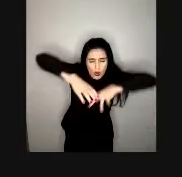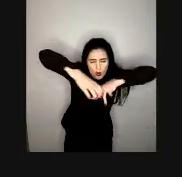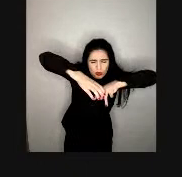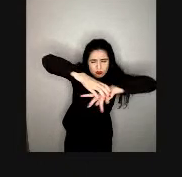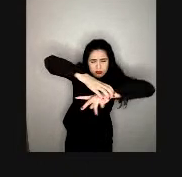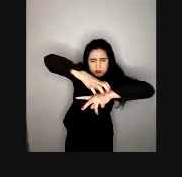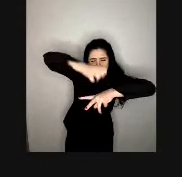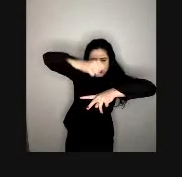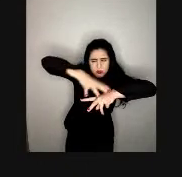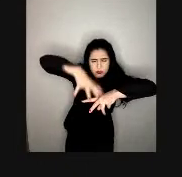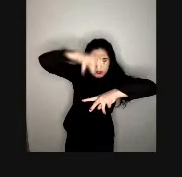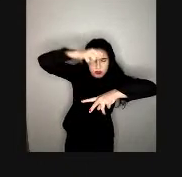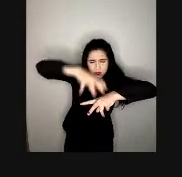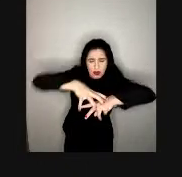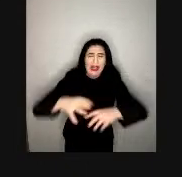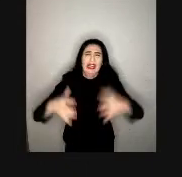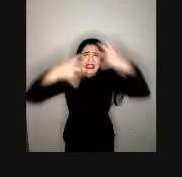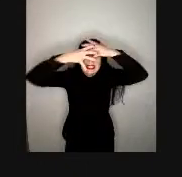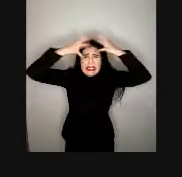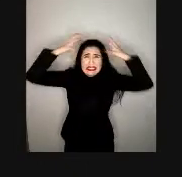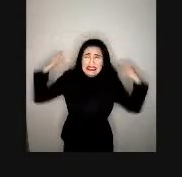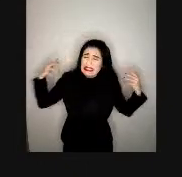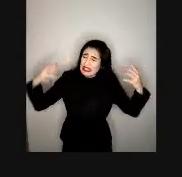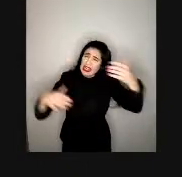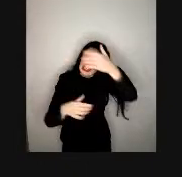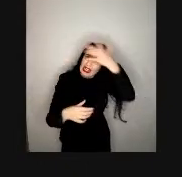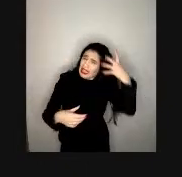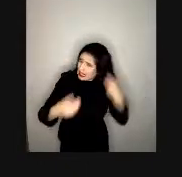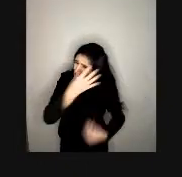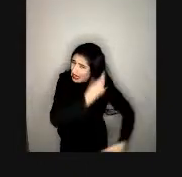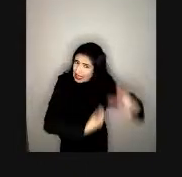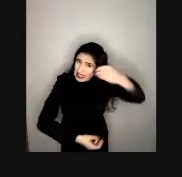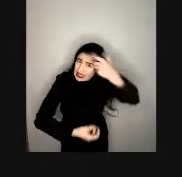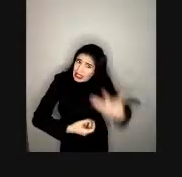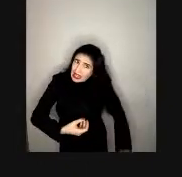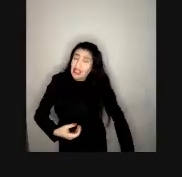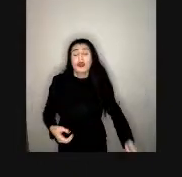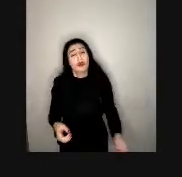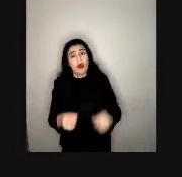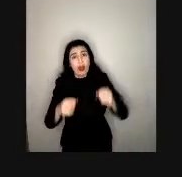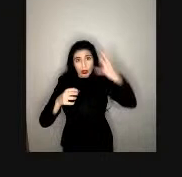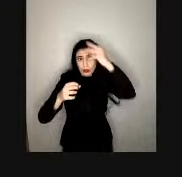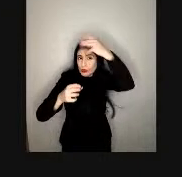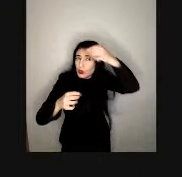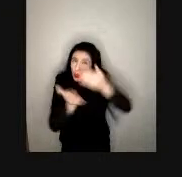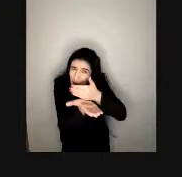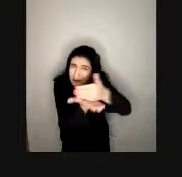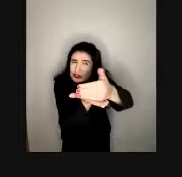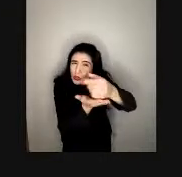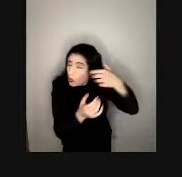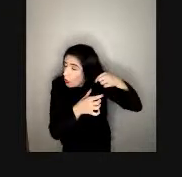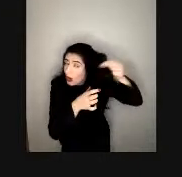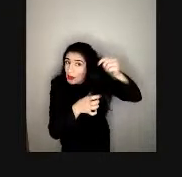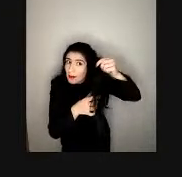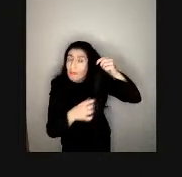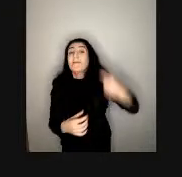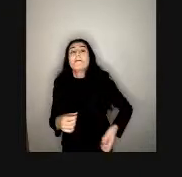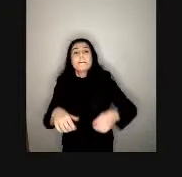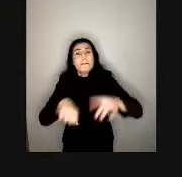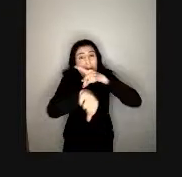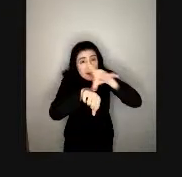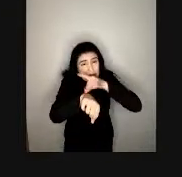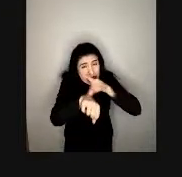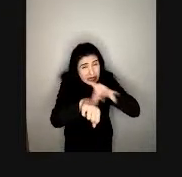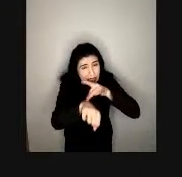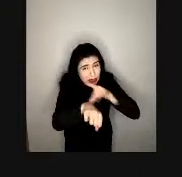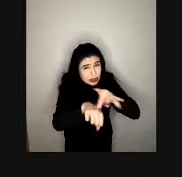careca. Quando o cabelo voltou a crescer, ele cresceu preto e encaracolado. Ela tinha engordado quase 30